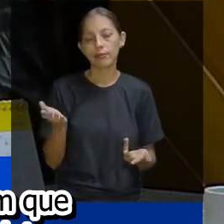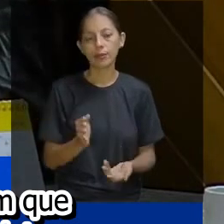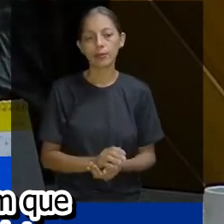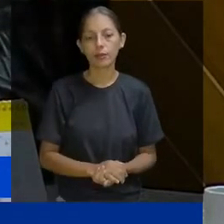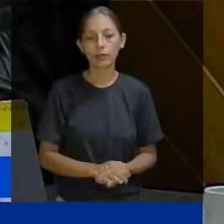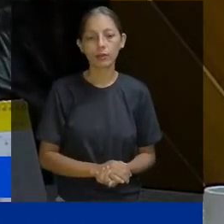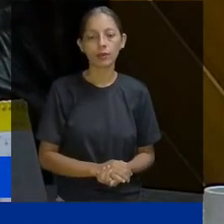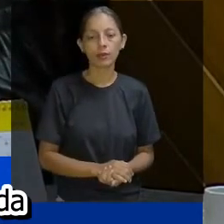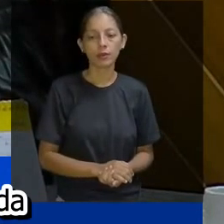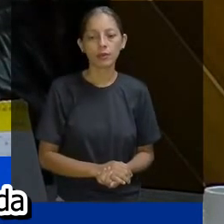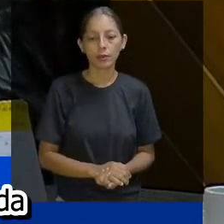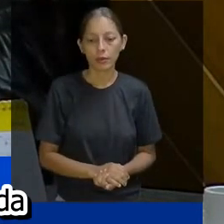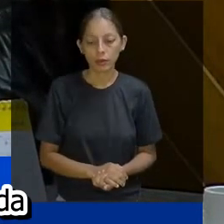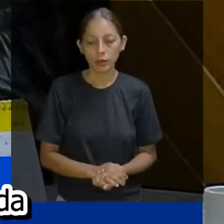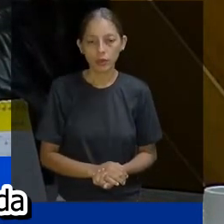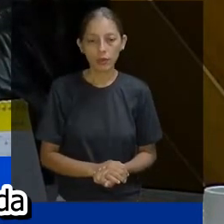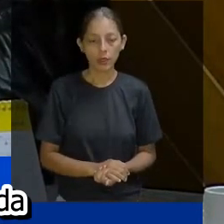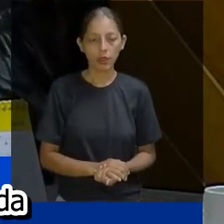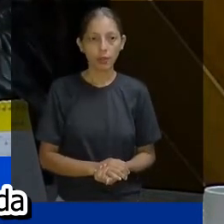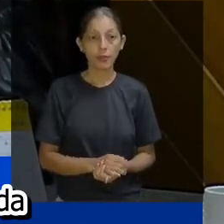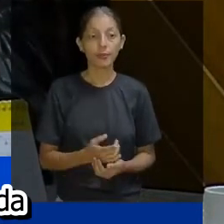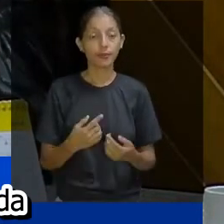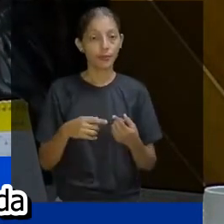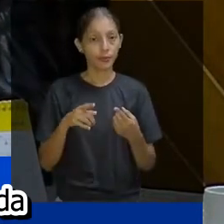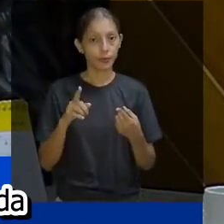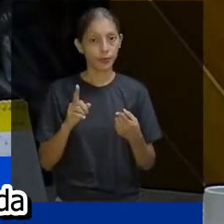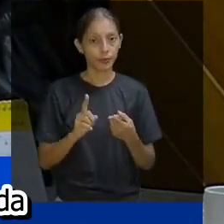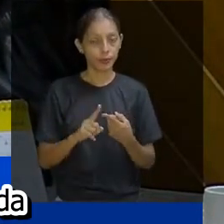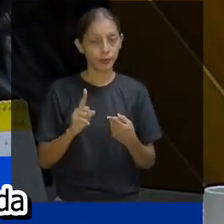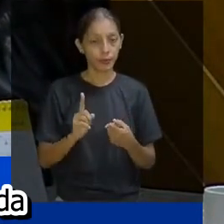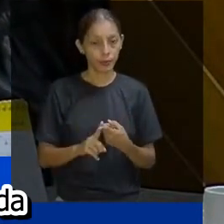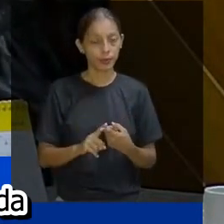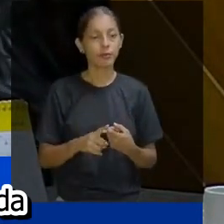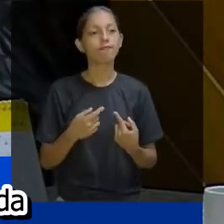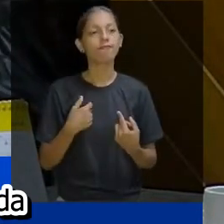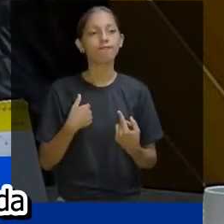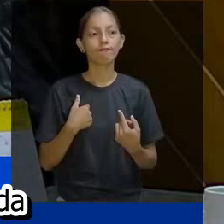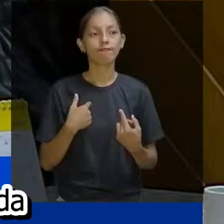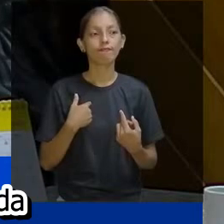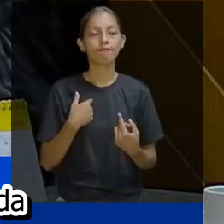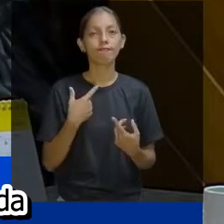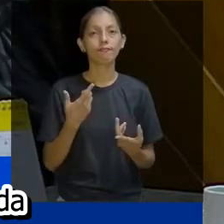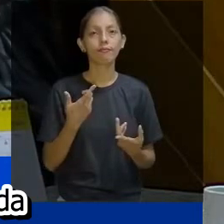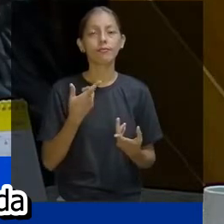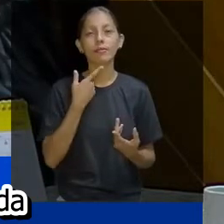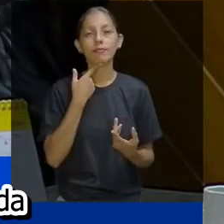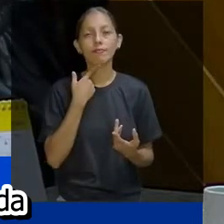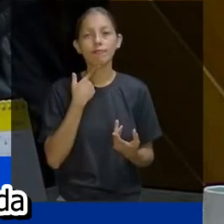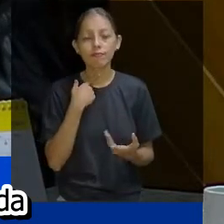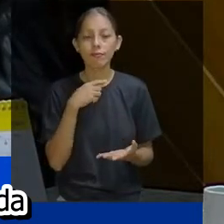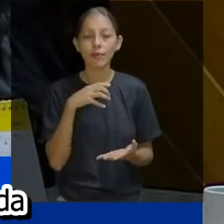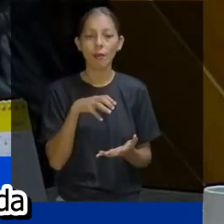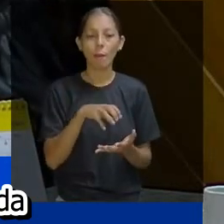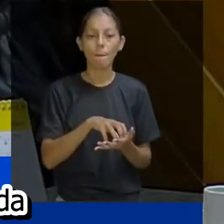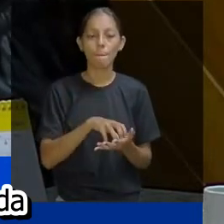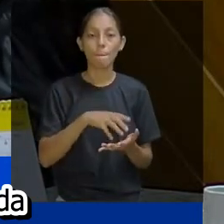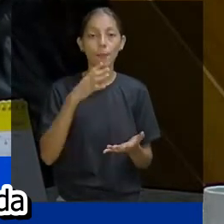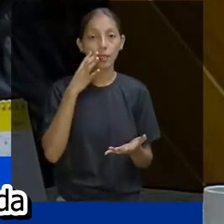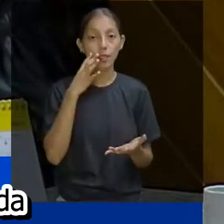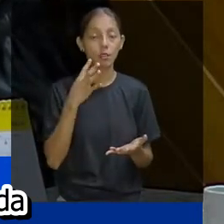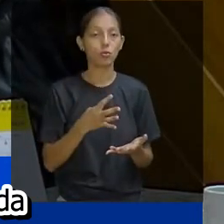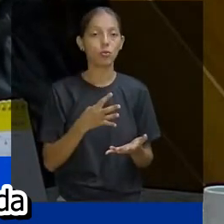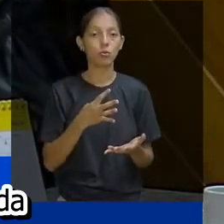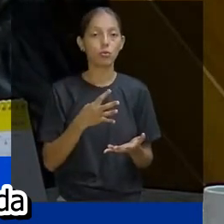mencionado pelo relator, de modo que também, em razão do princípio da primazia do mérito, eu entendo que